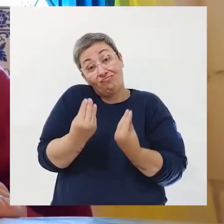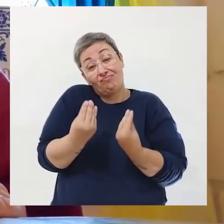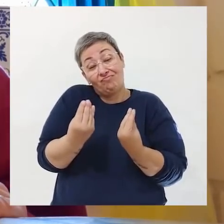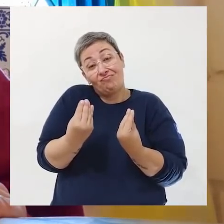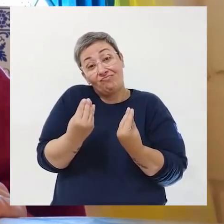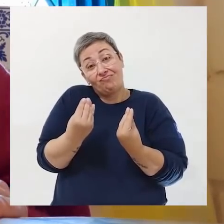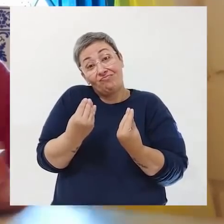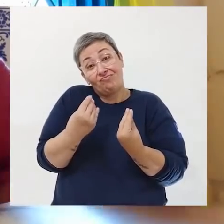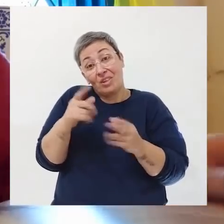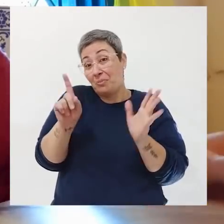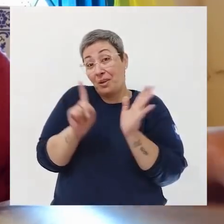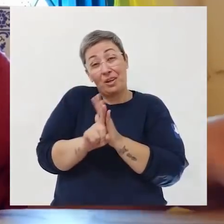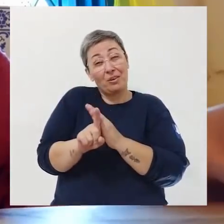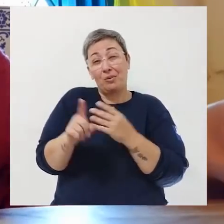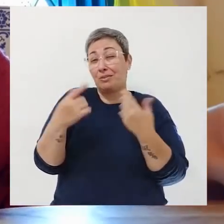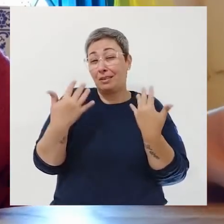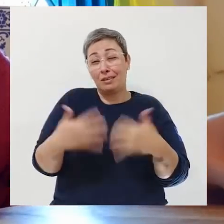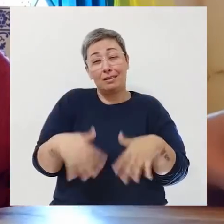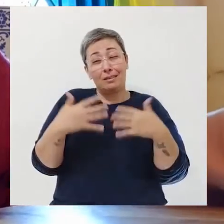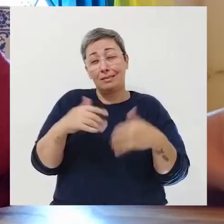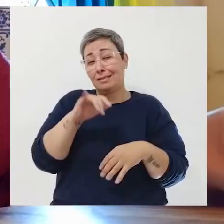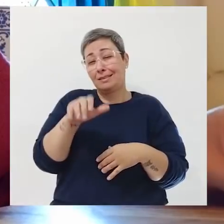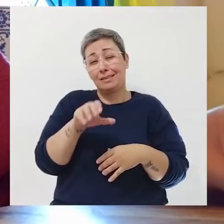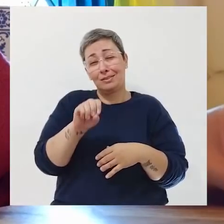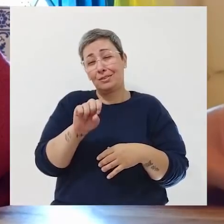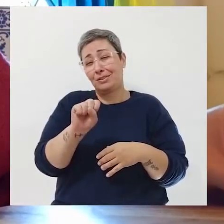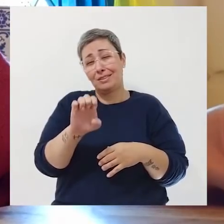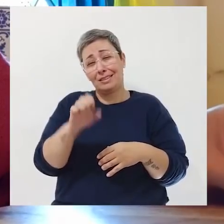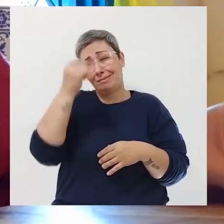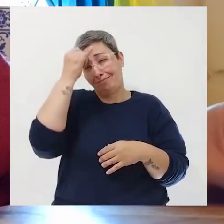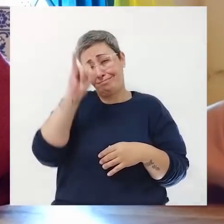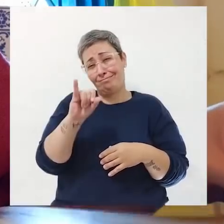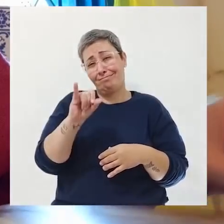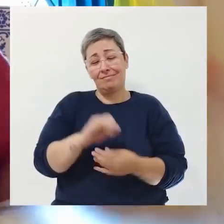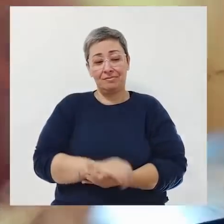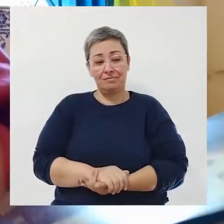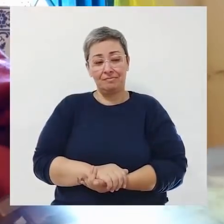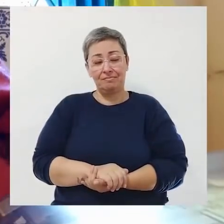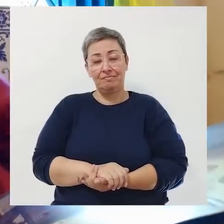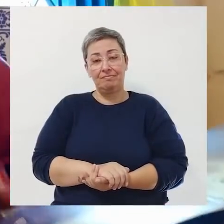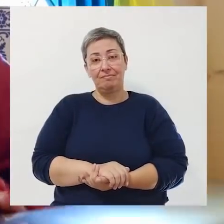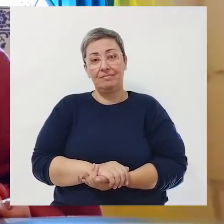como é? Não perguntes tanto, José.